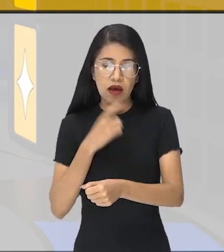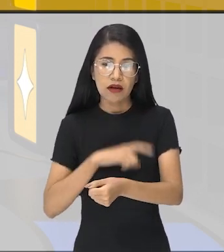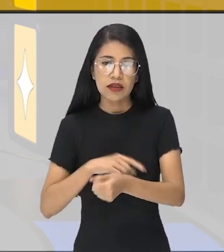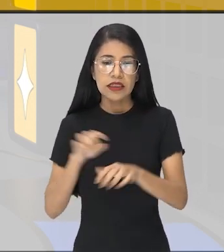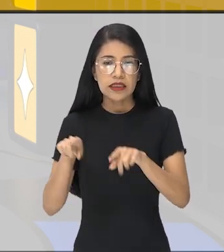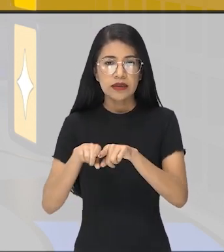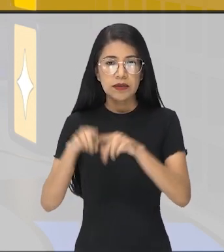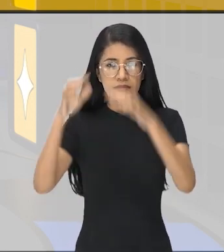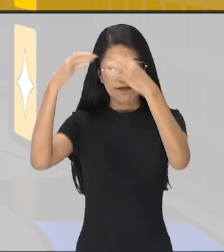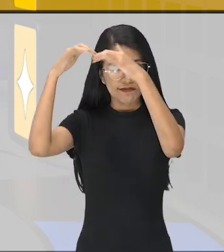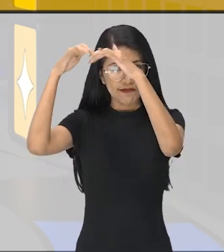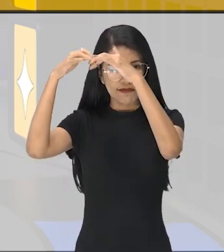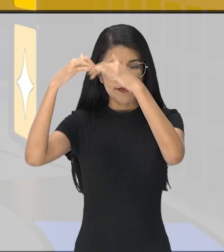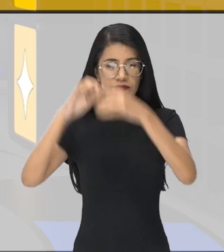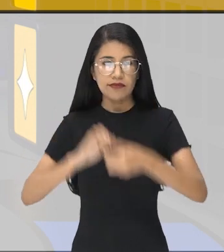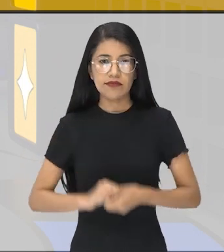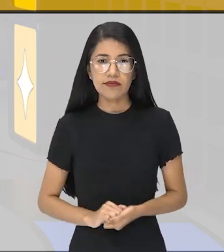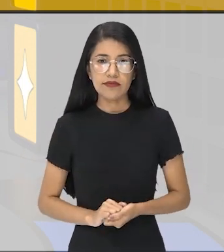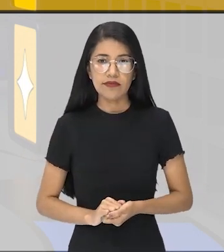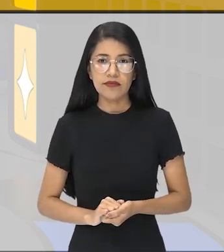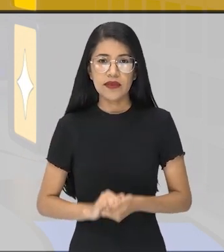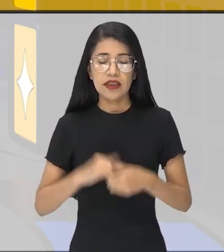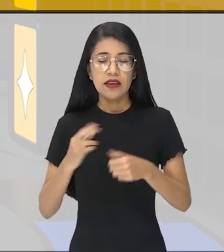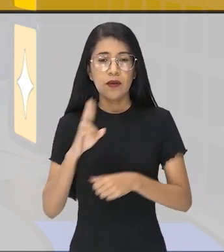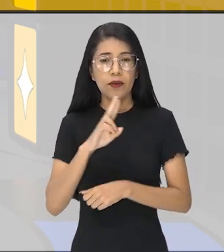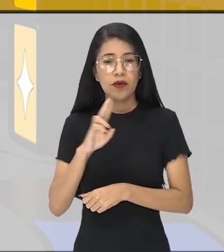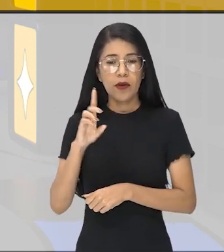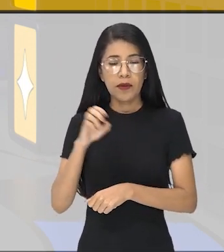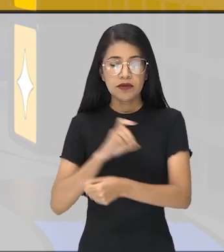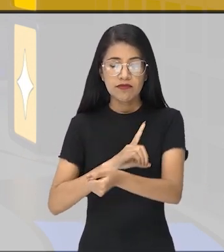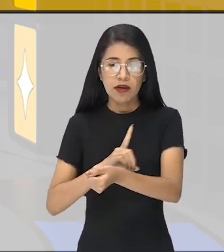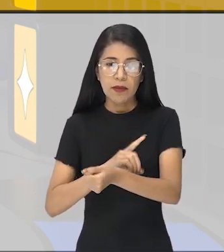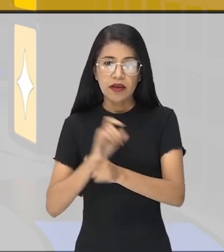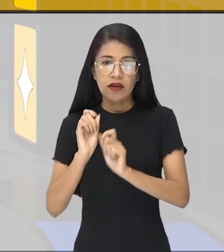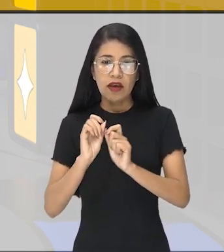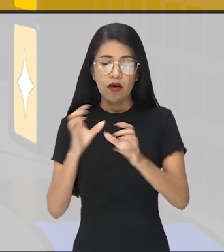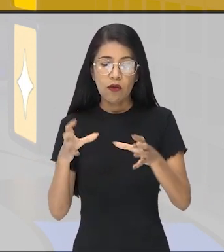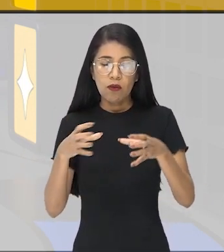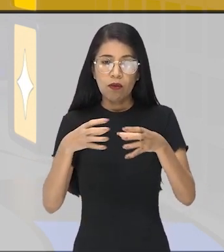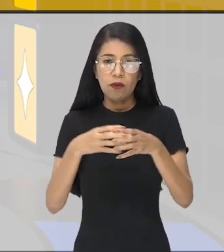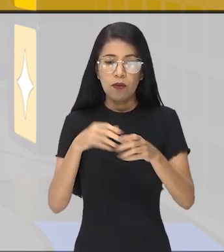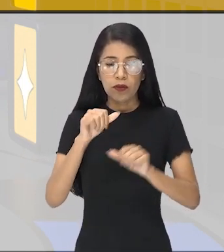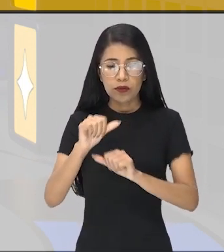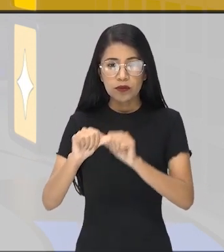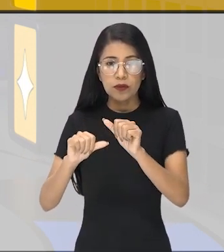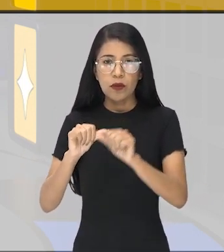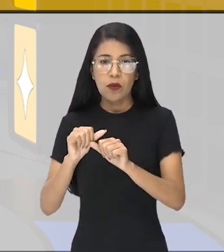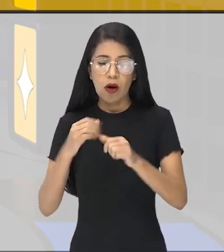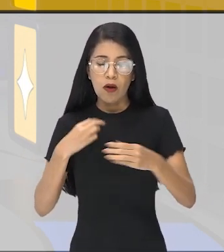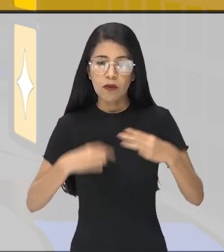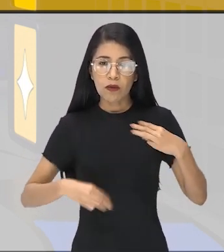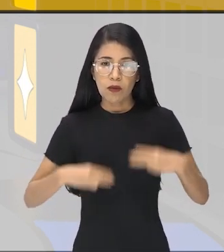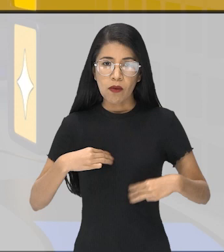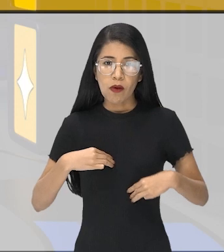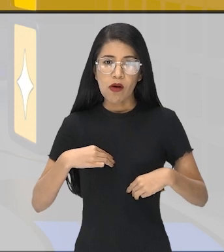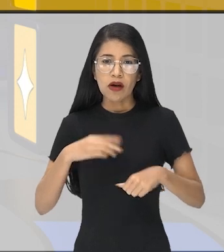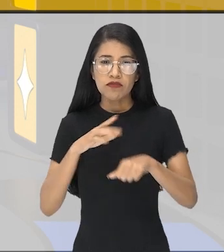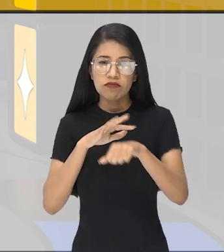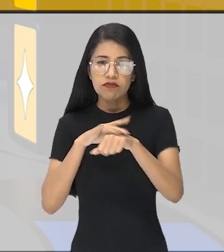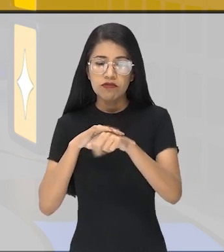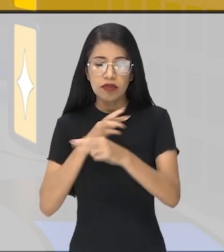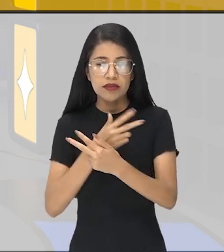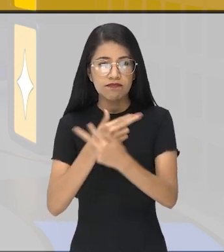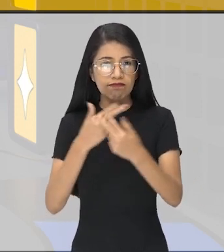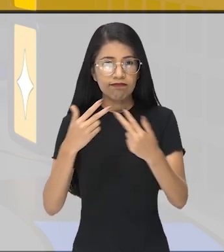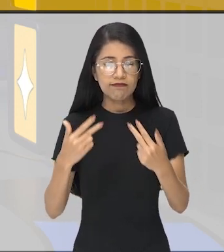neurológicas. Assim, denomina-se diabetes um conjunto de alterações com mecanismos fisiopatogênicos